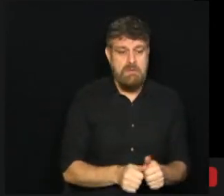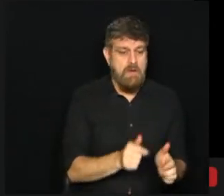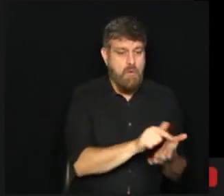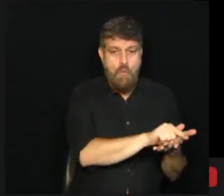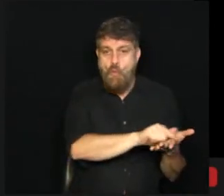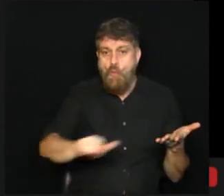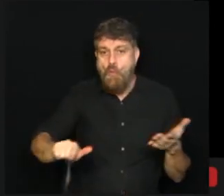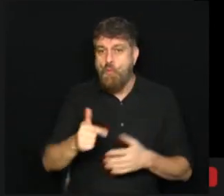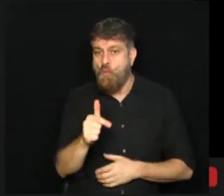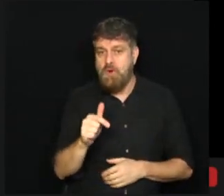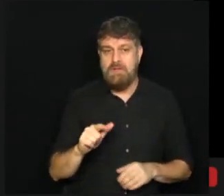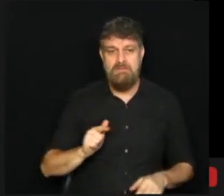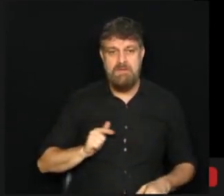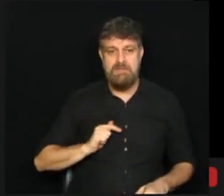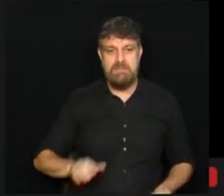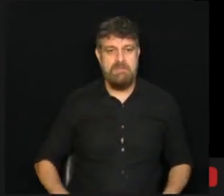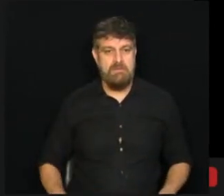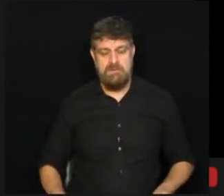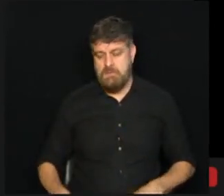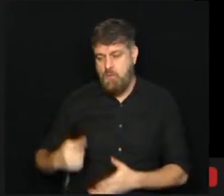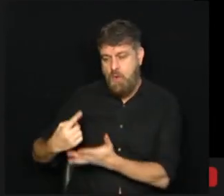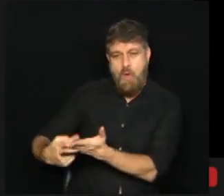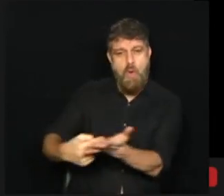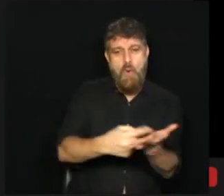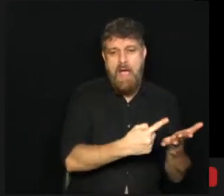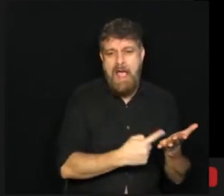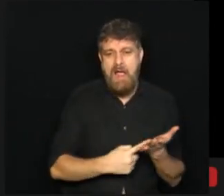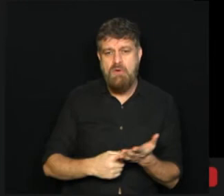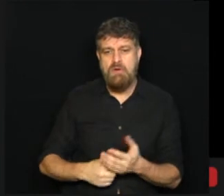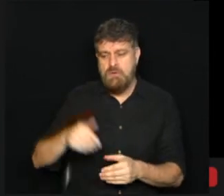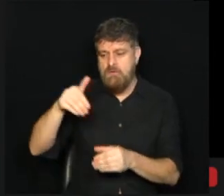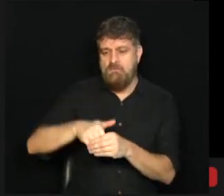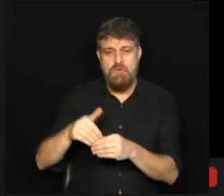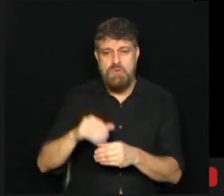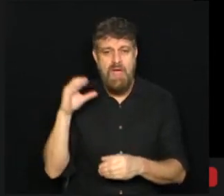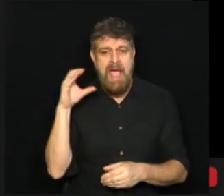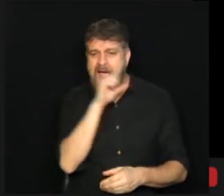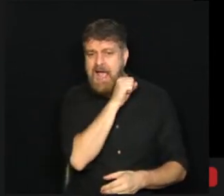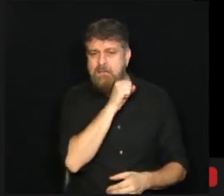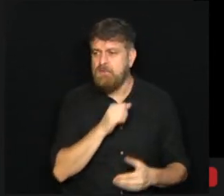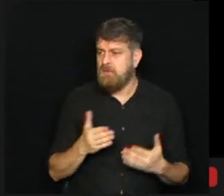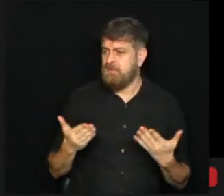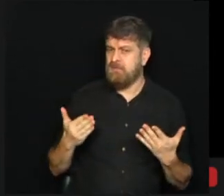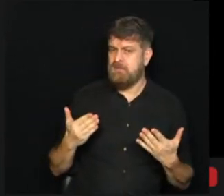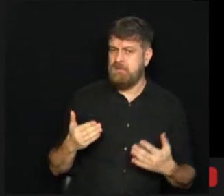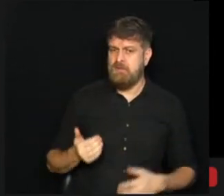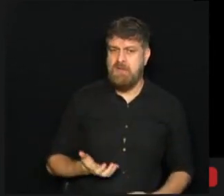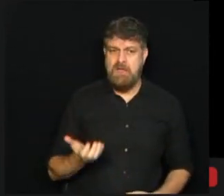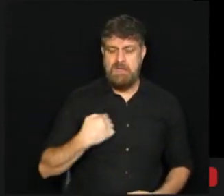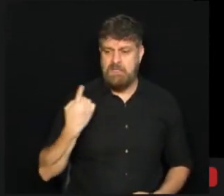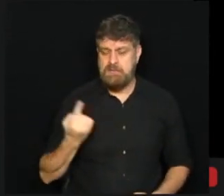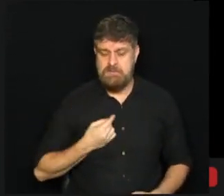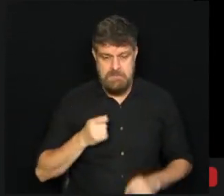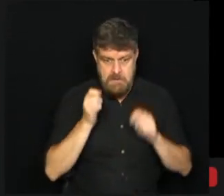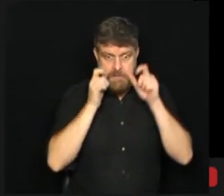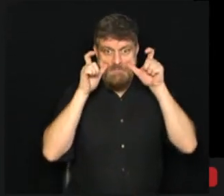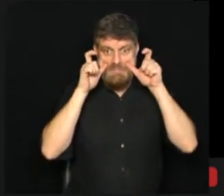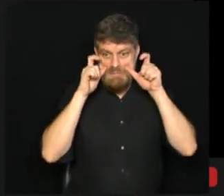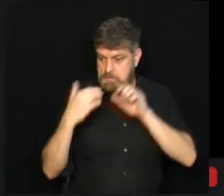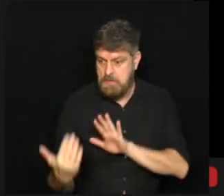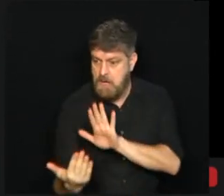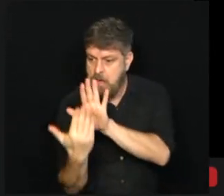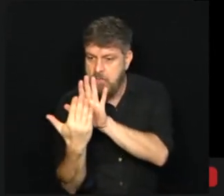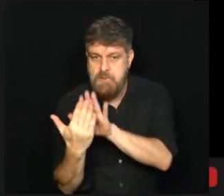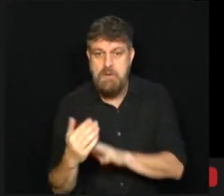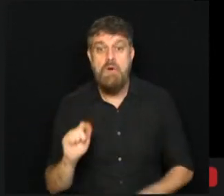um congresso de comissões, um acordo de plenária, aprovou-se urgência e queria goela abaixo. Se nós não acordássemos ali,